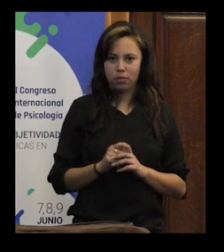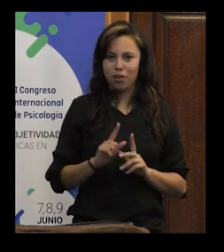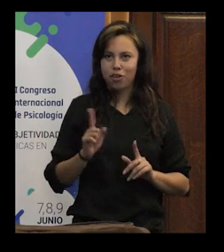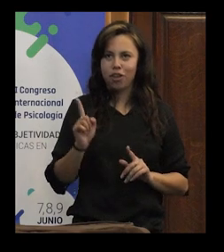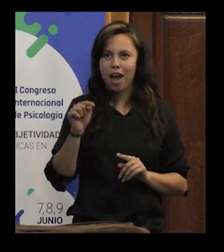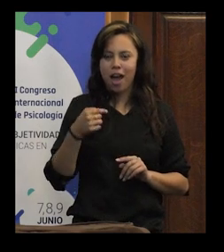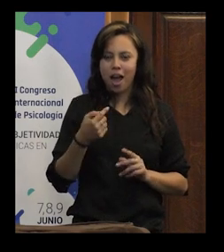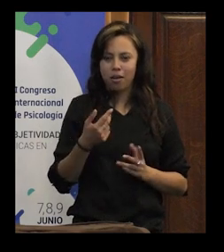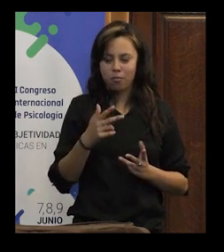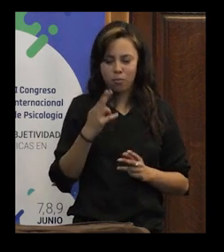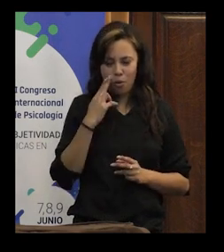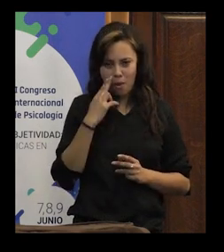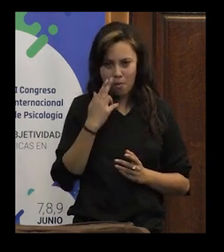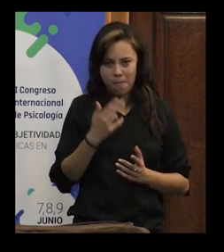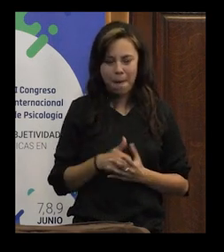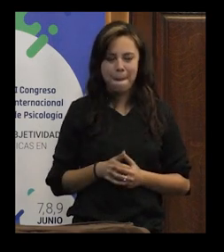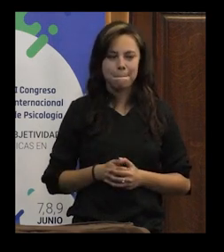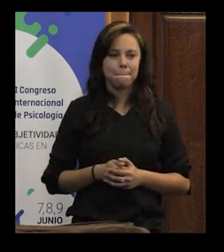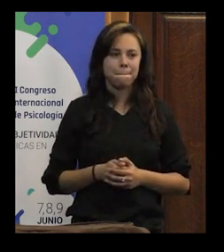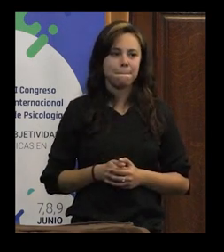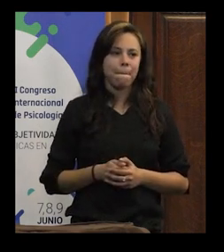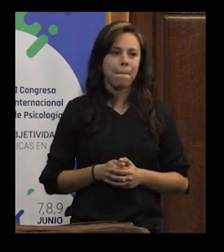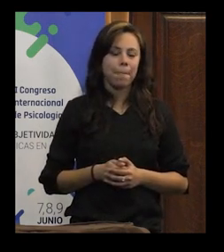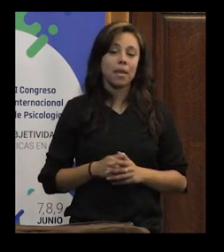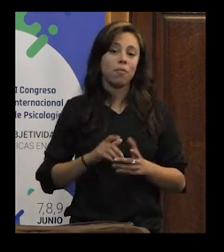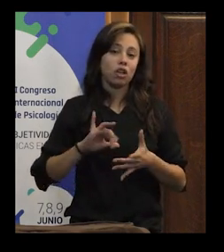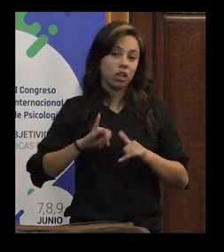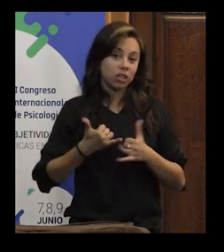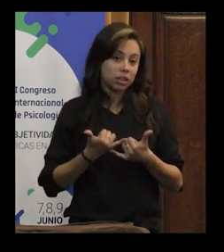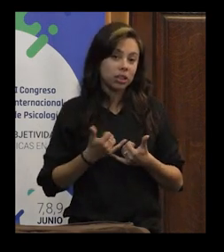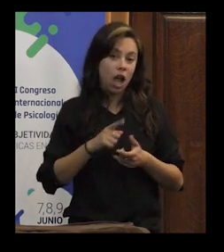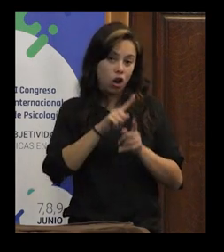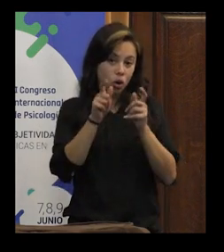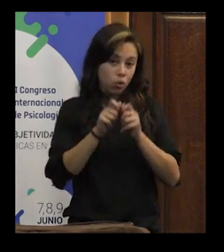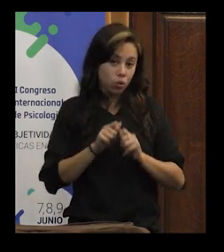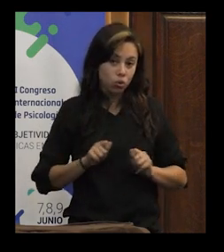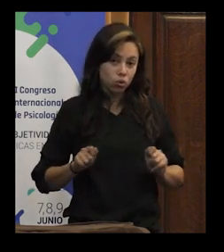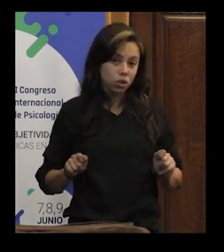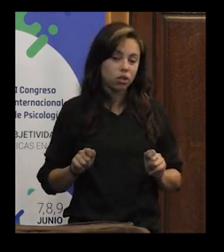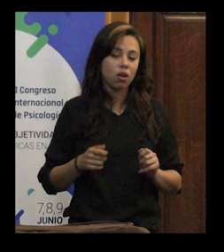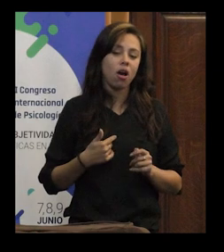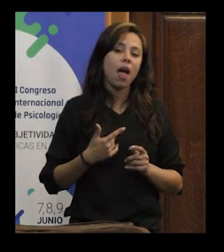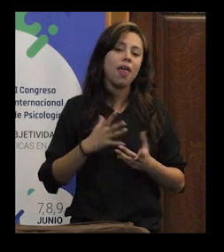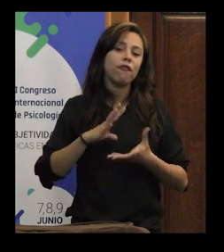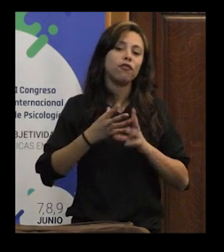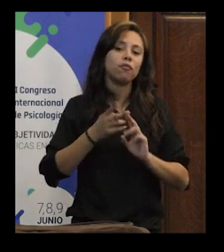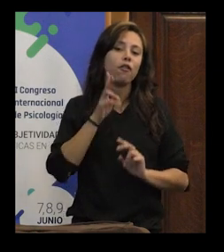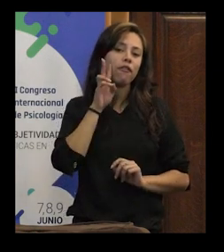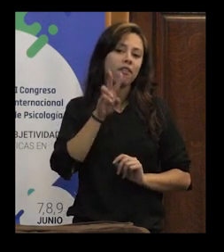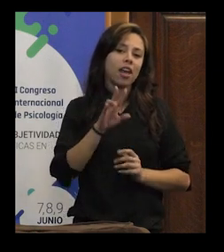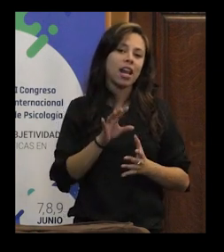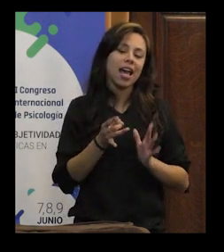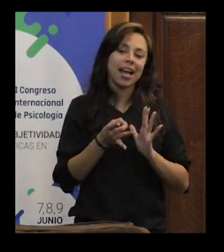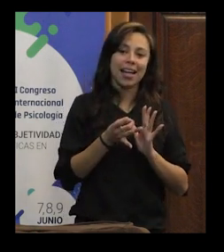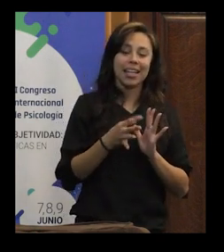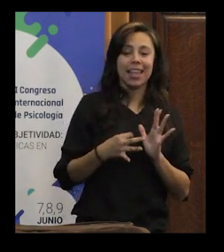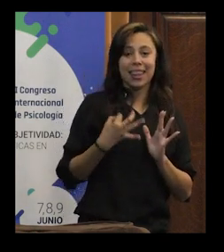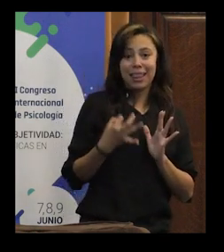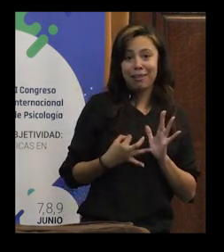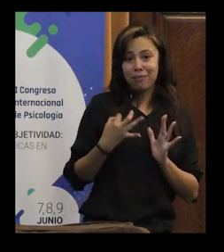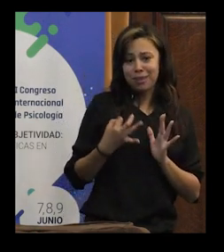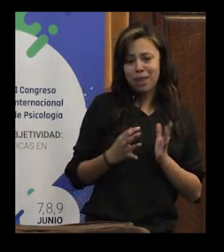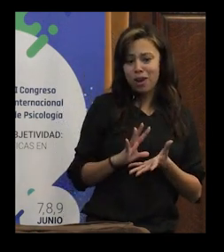Em definitiva, já seja desde a perspectiva dos estilos de vida ou em contexto